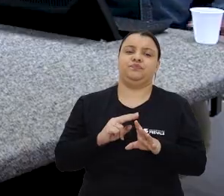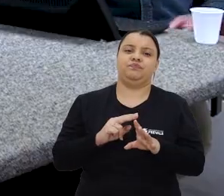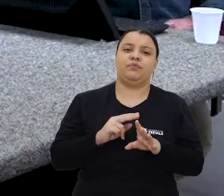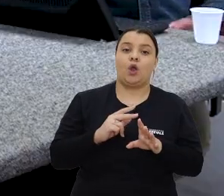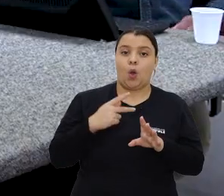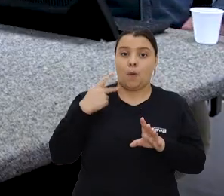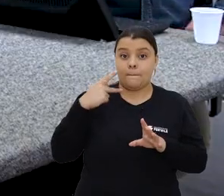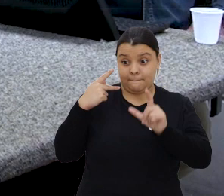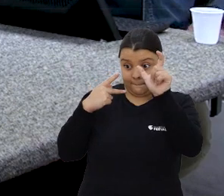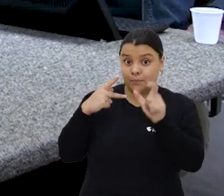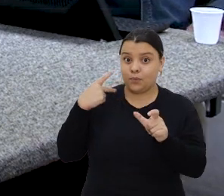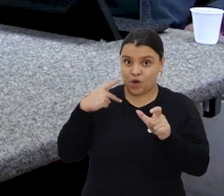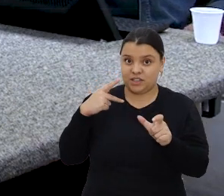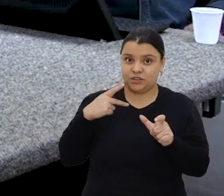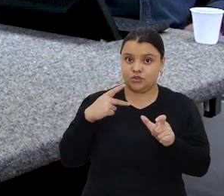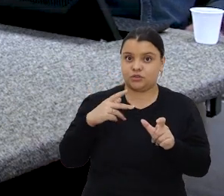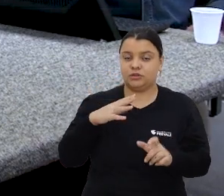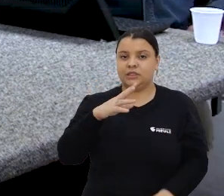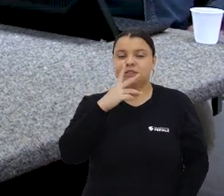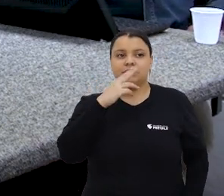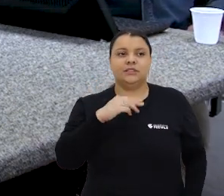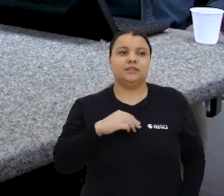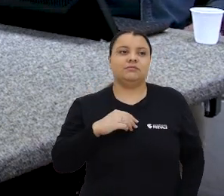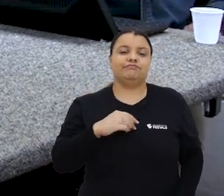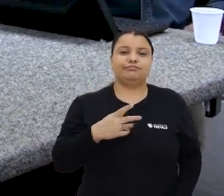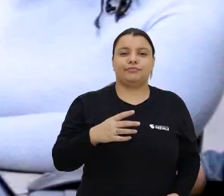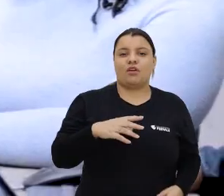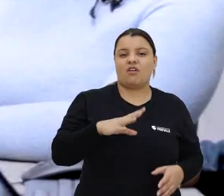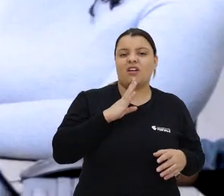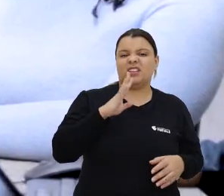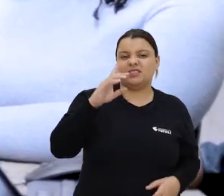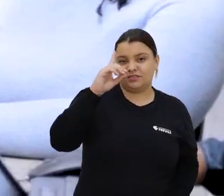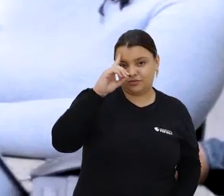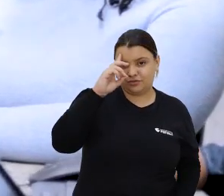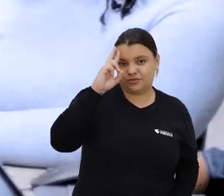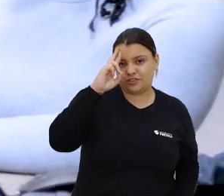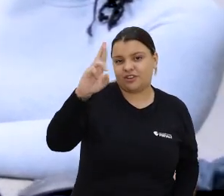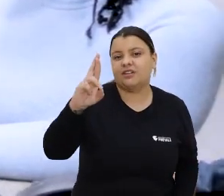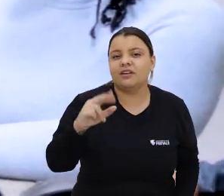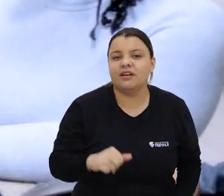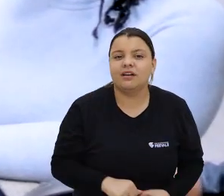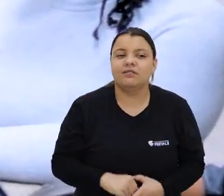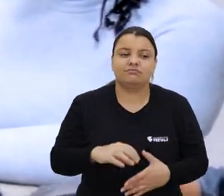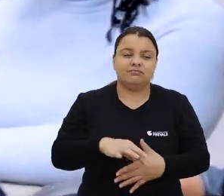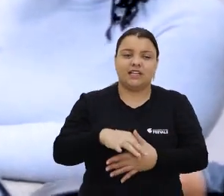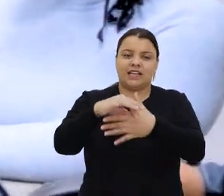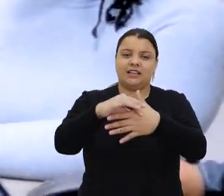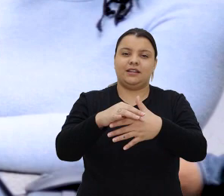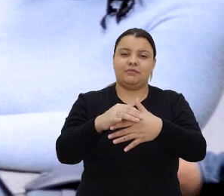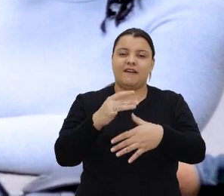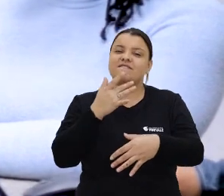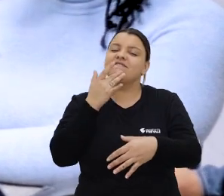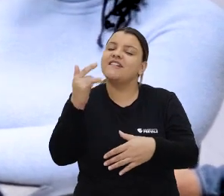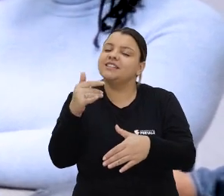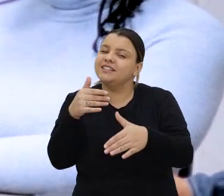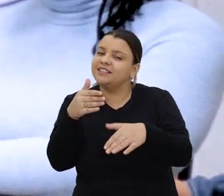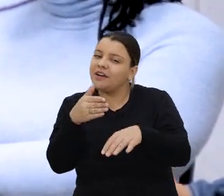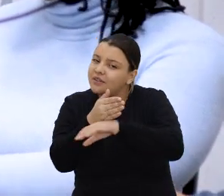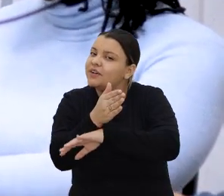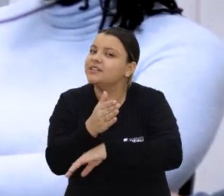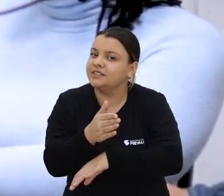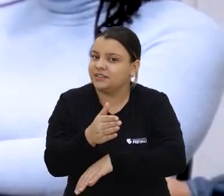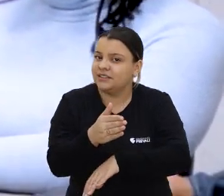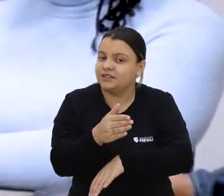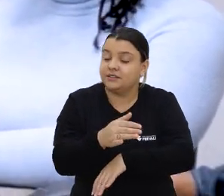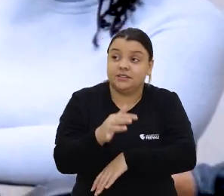políticos diretos, mas politicamente com dirigentes que pudessem facilitar o meu acesso para chegar sim. nesse tão